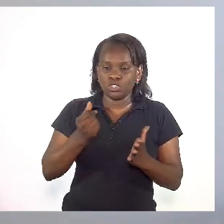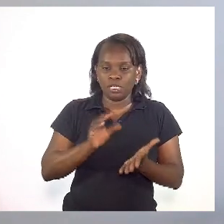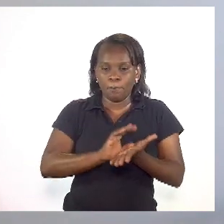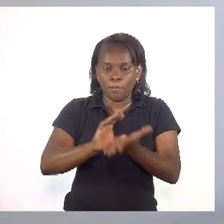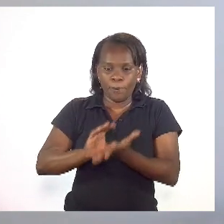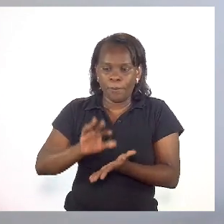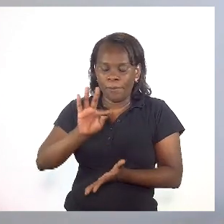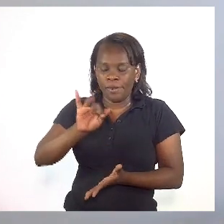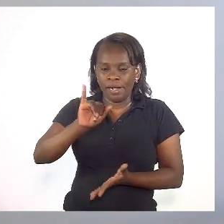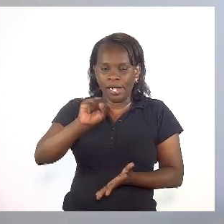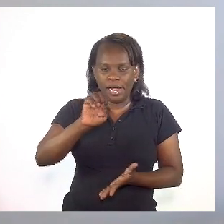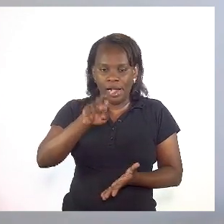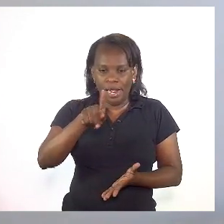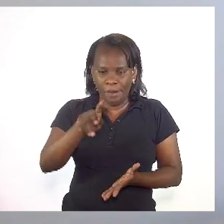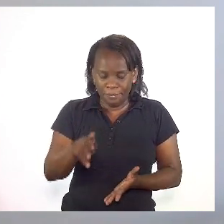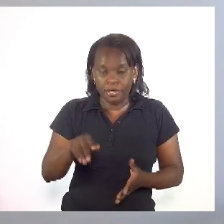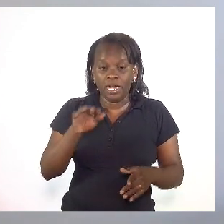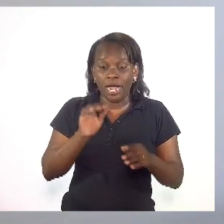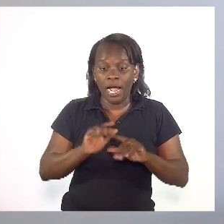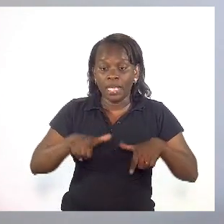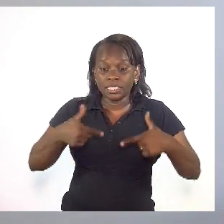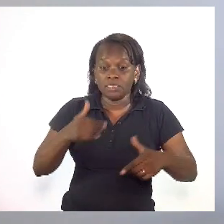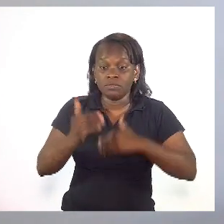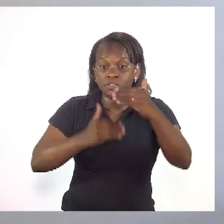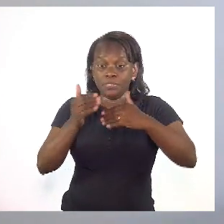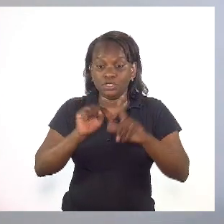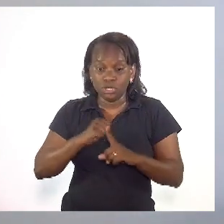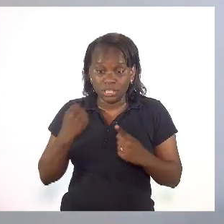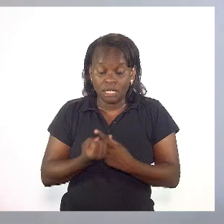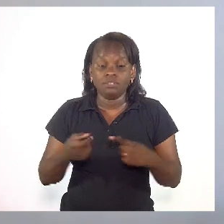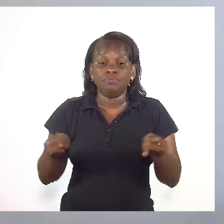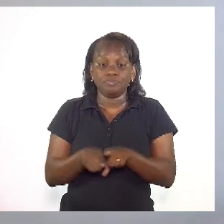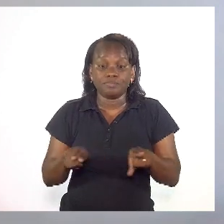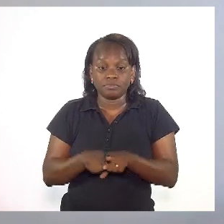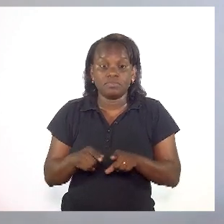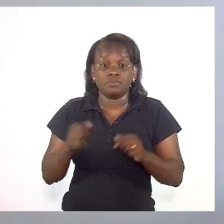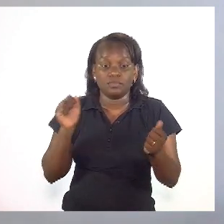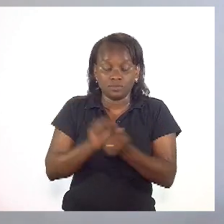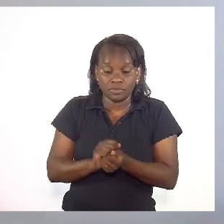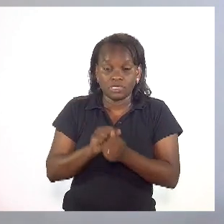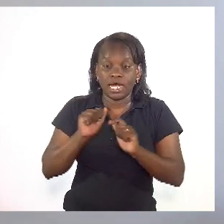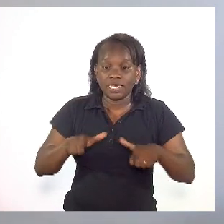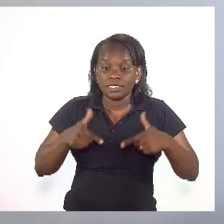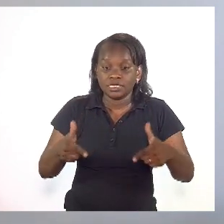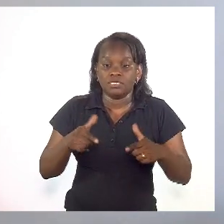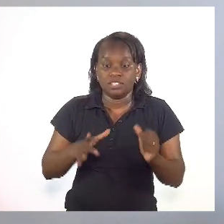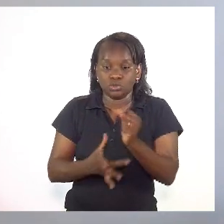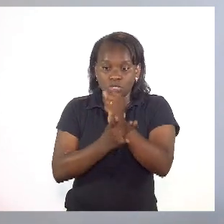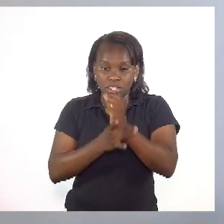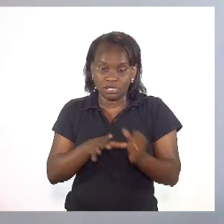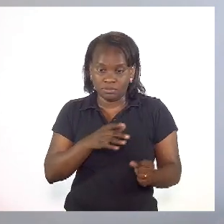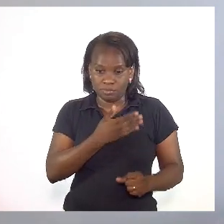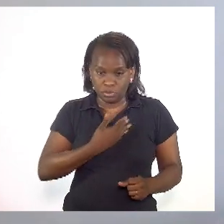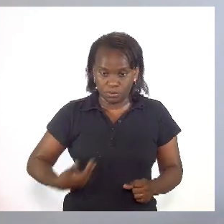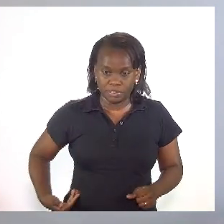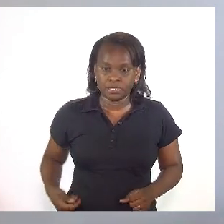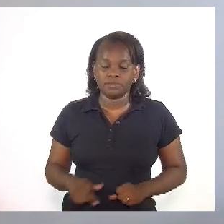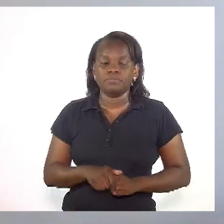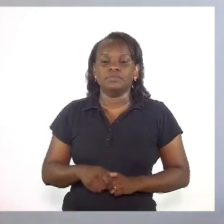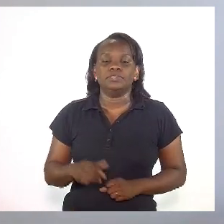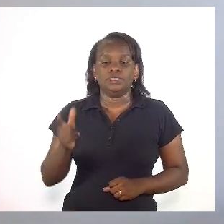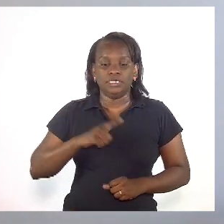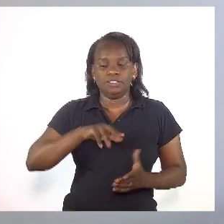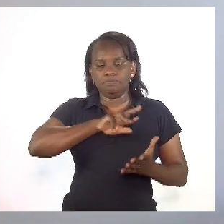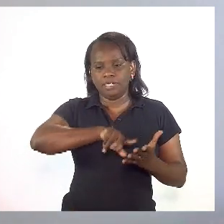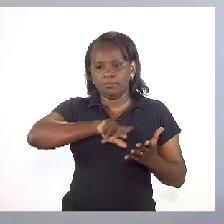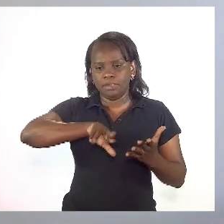do FISED em ações de desenvolvimento social associados às ações de segurança pública. E aqui tem várias